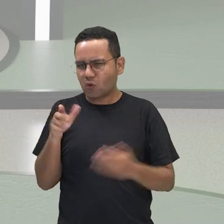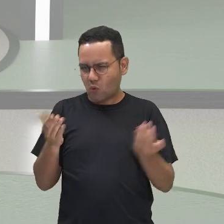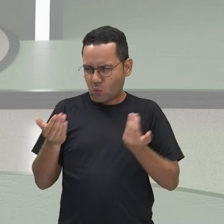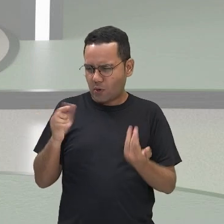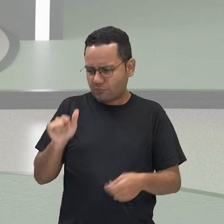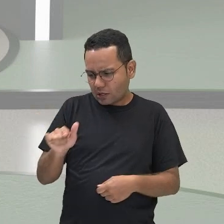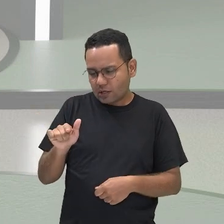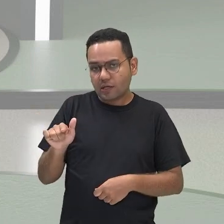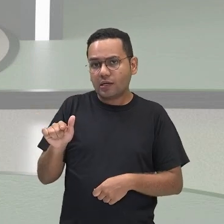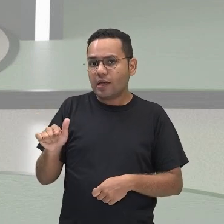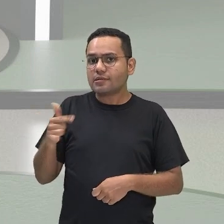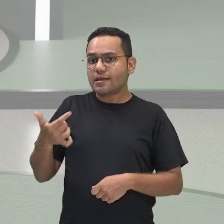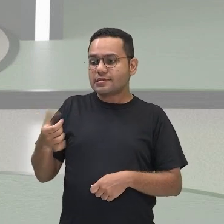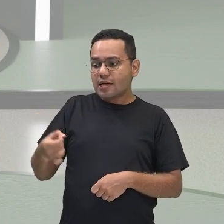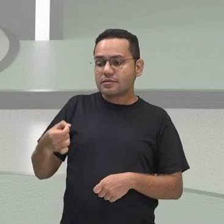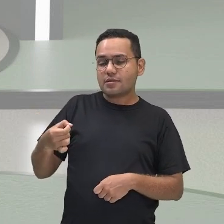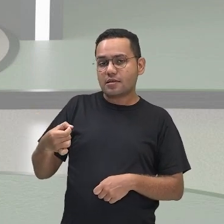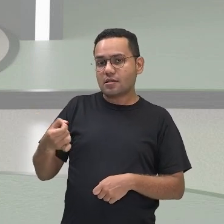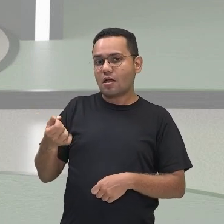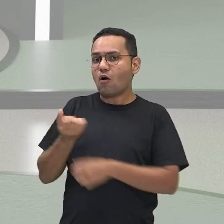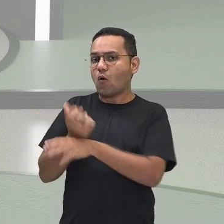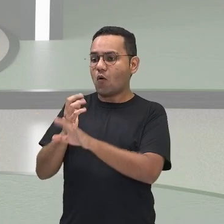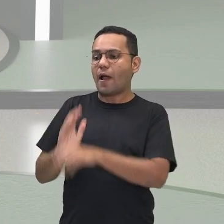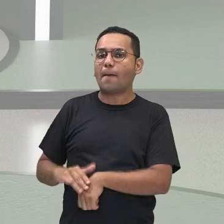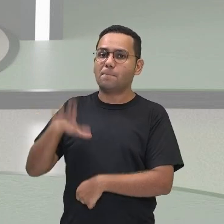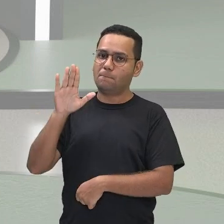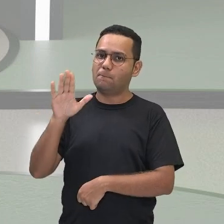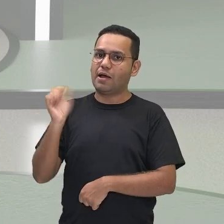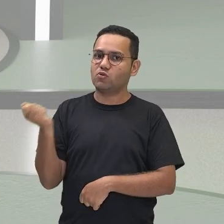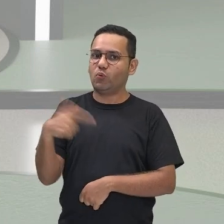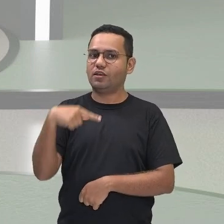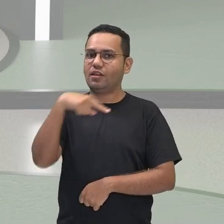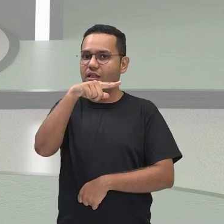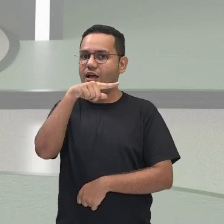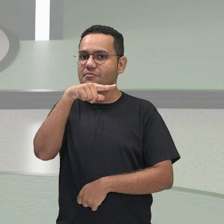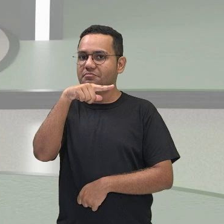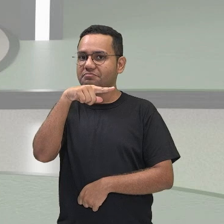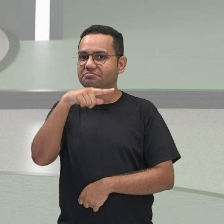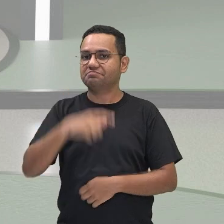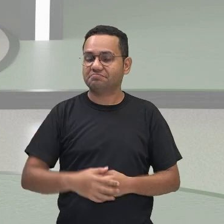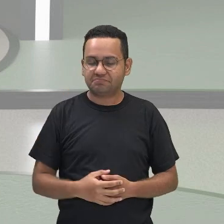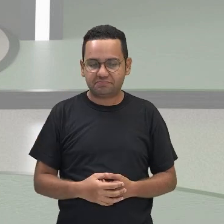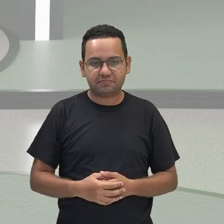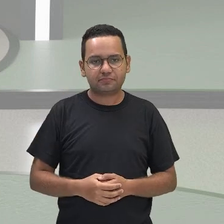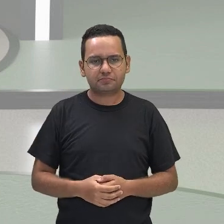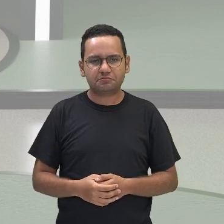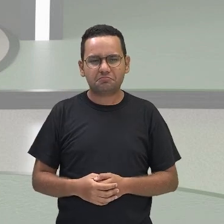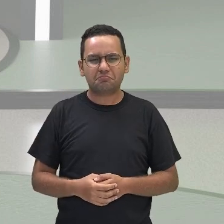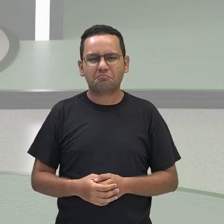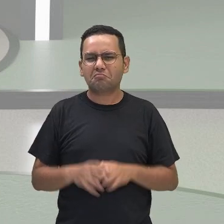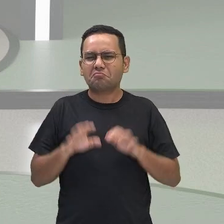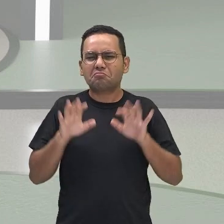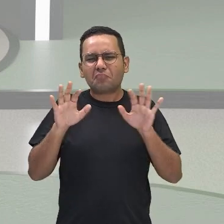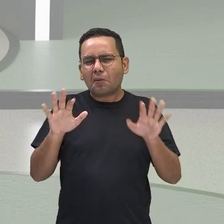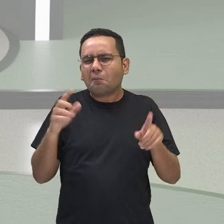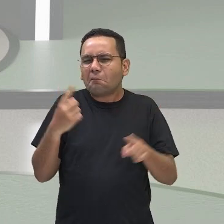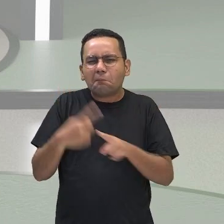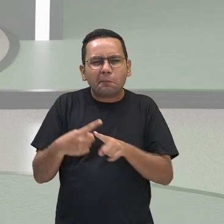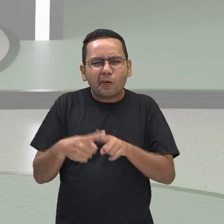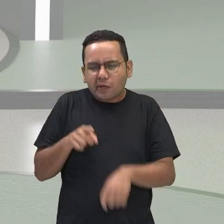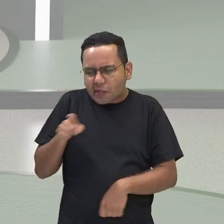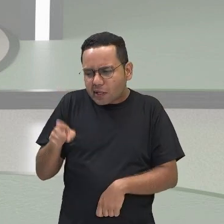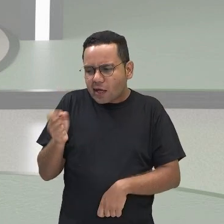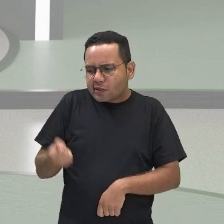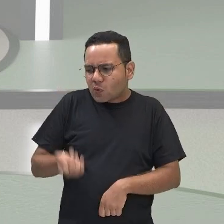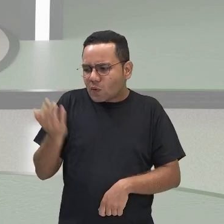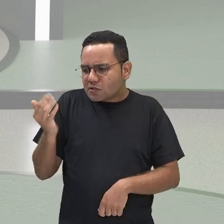de 70 ossos a mais que uma pessoa adulta. Por que, professora, que a criança tem mais